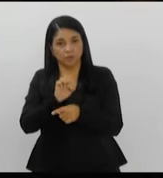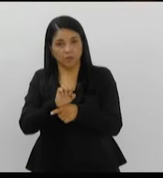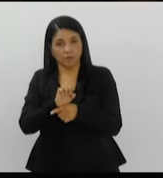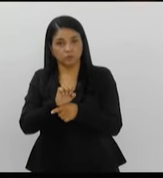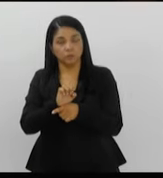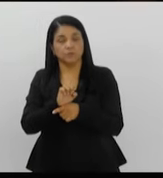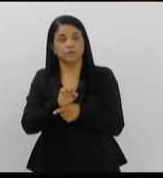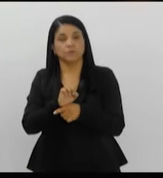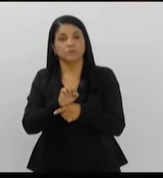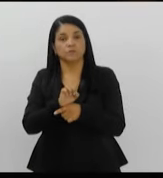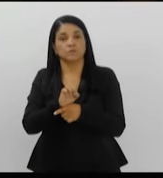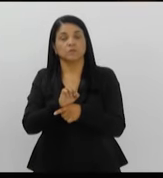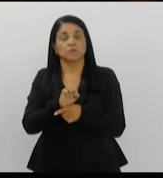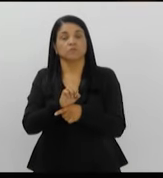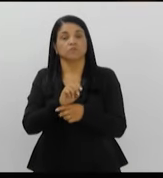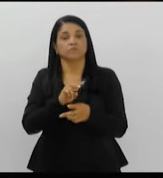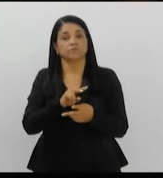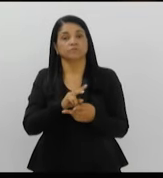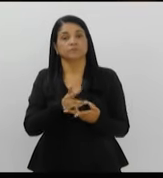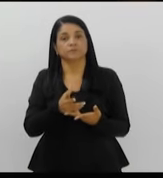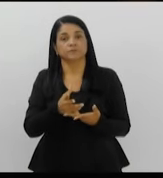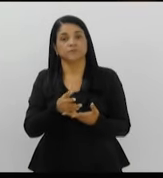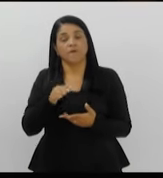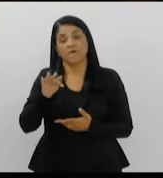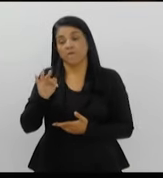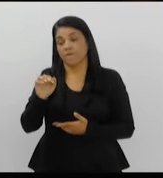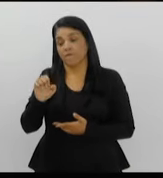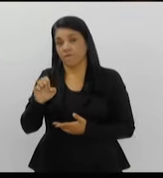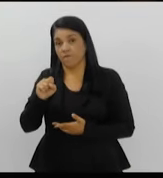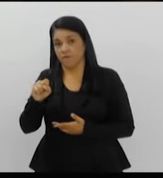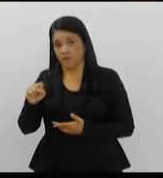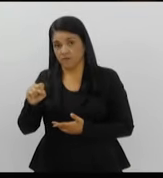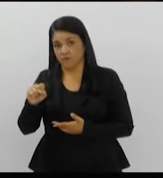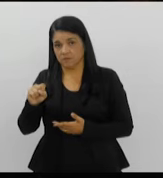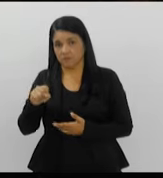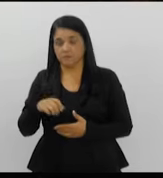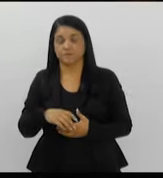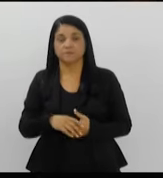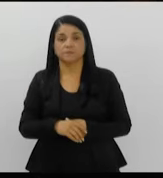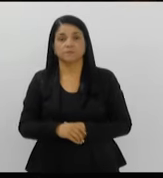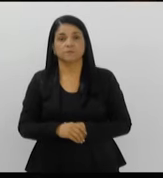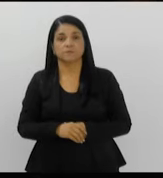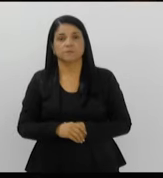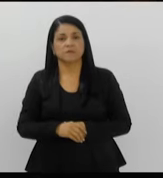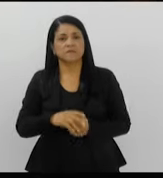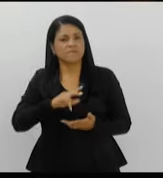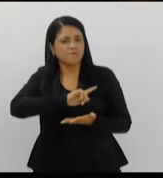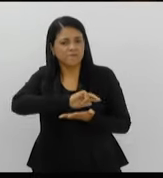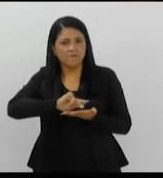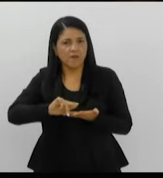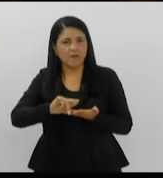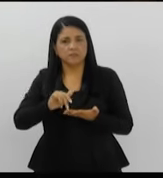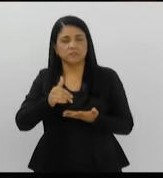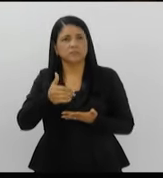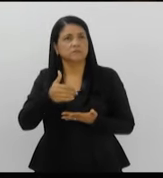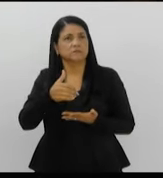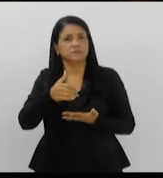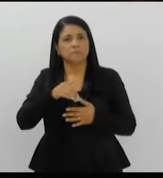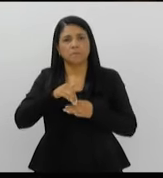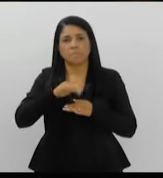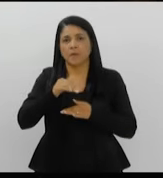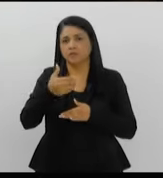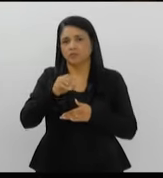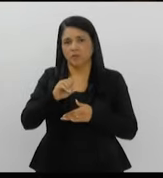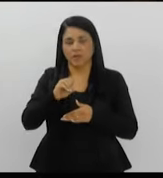Fundação Estatal de Saúde, da FES. Já eram dezenas de UPAs